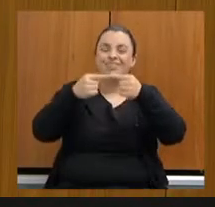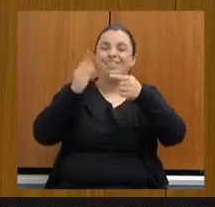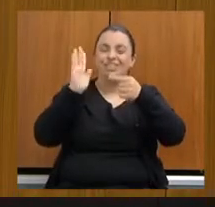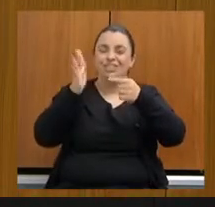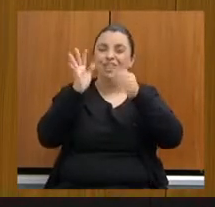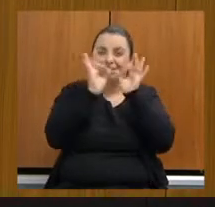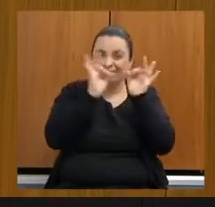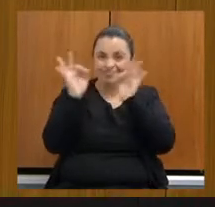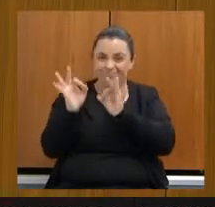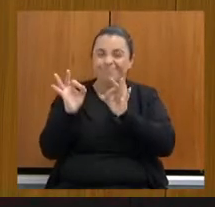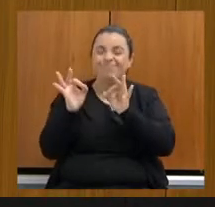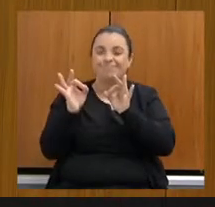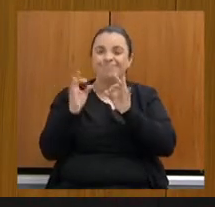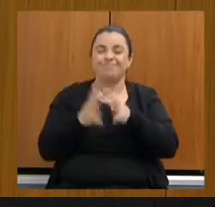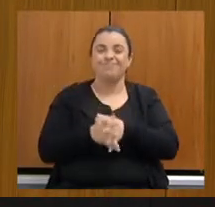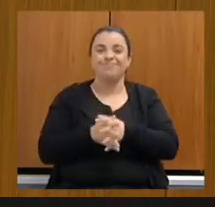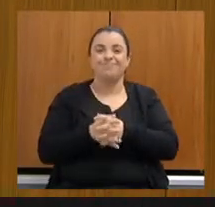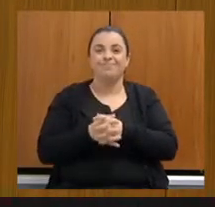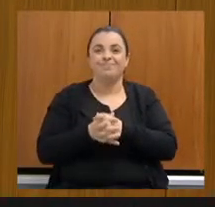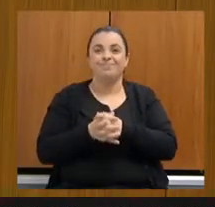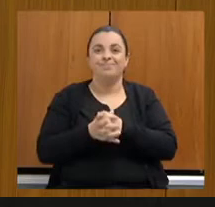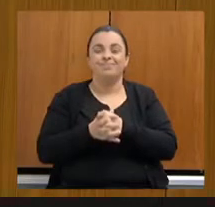vamos lá então ó